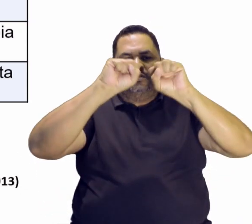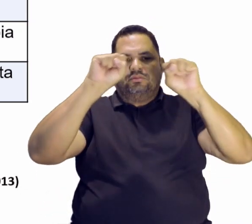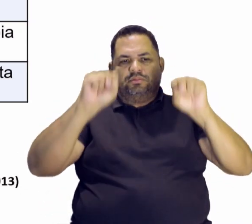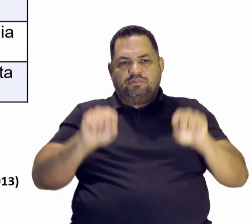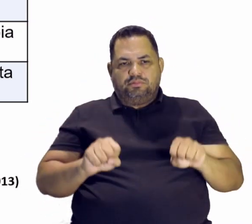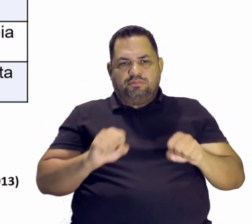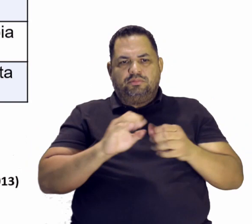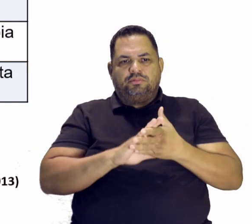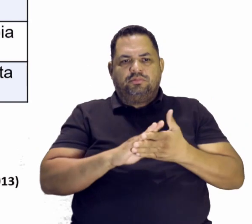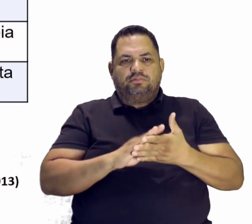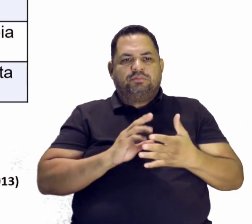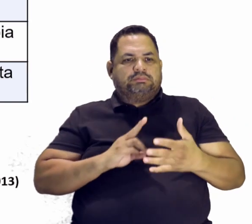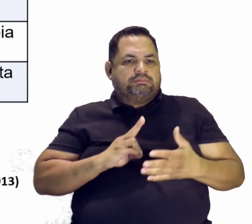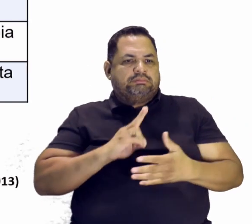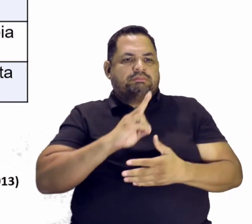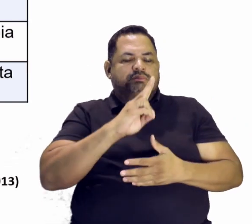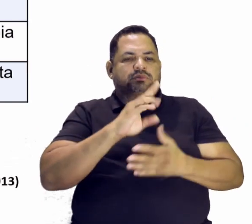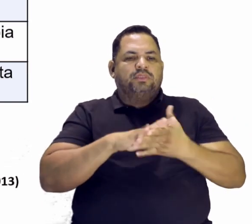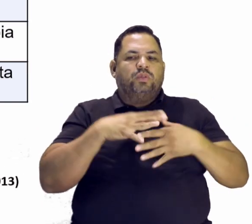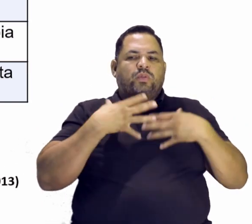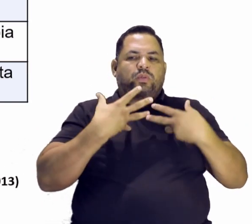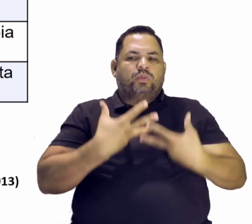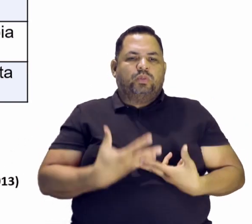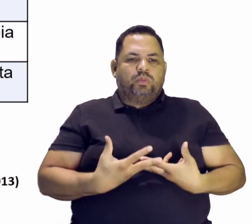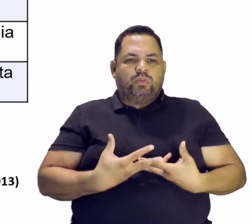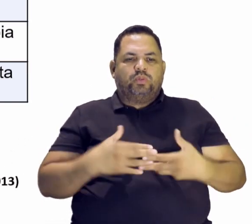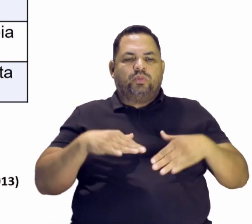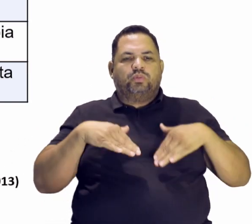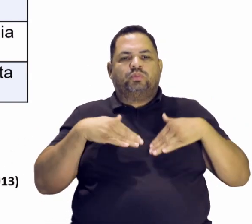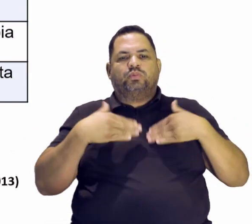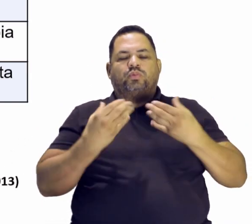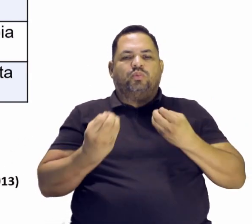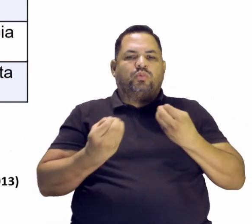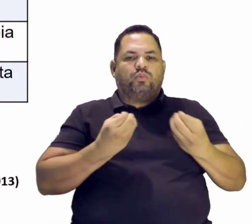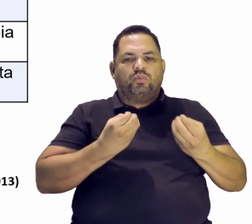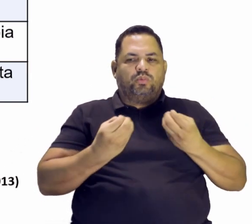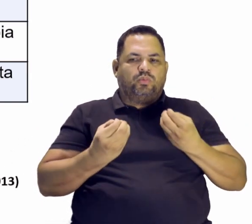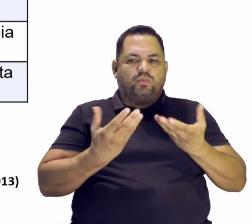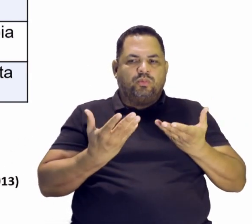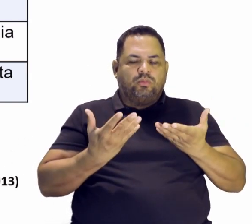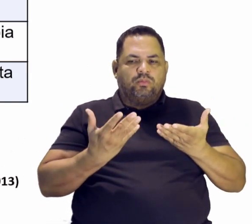Eu tenho um nível de resistência à fadiga, como que vai